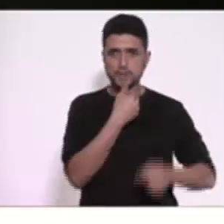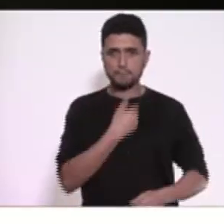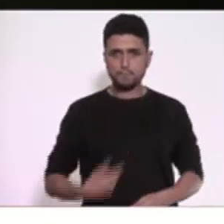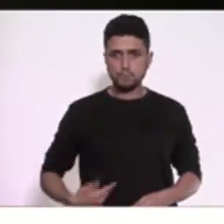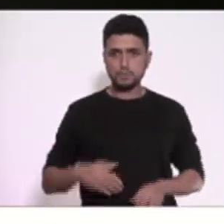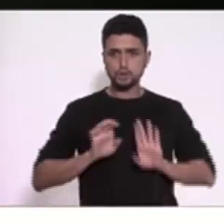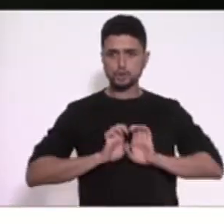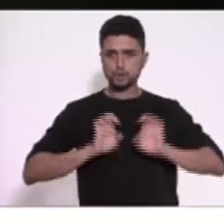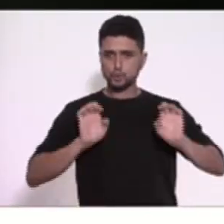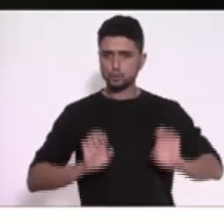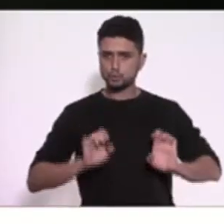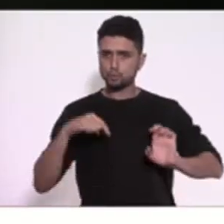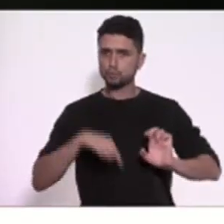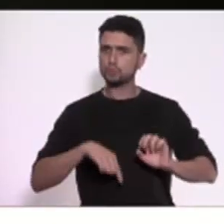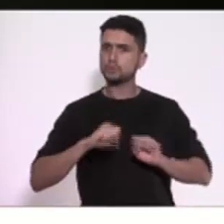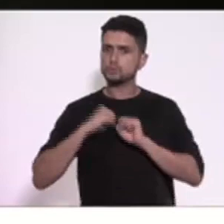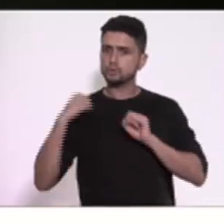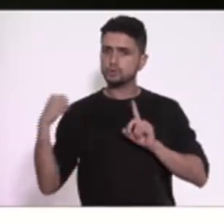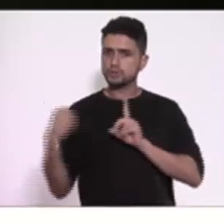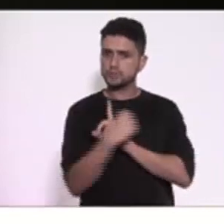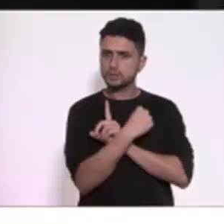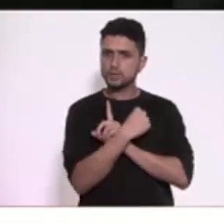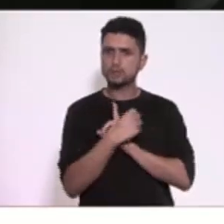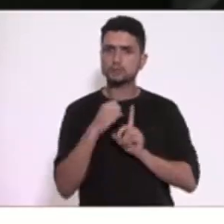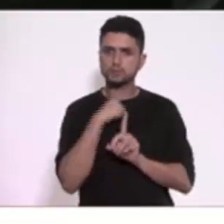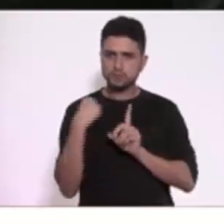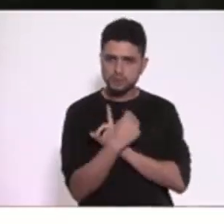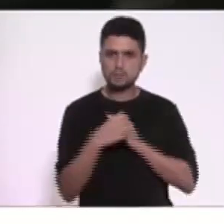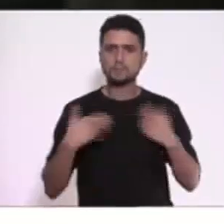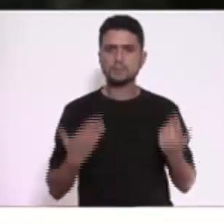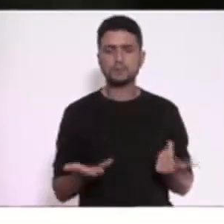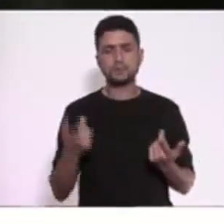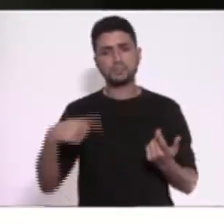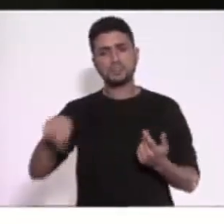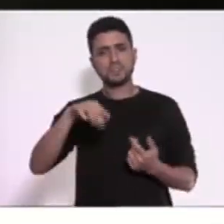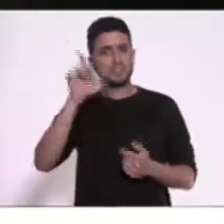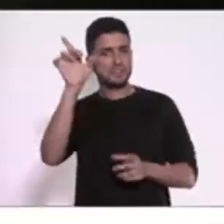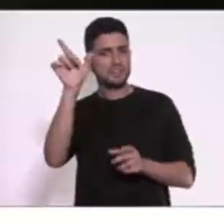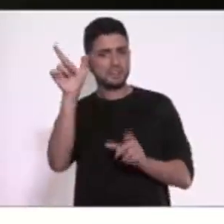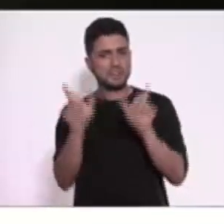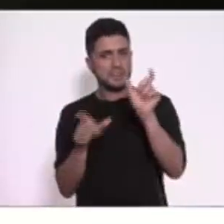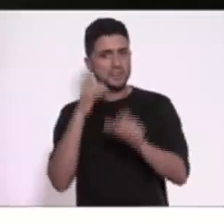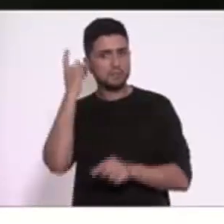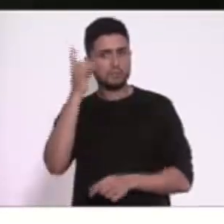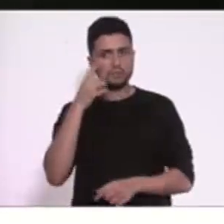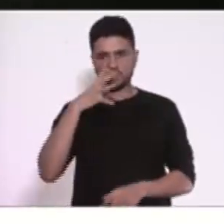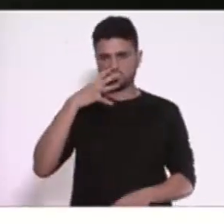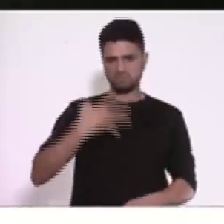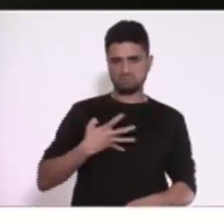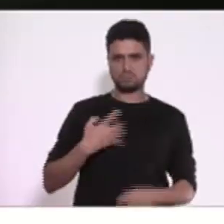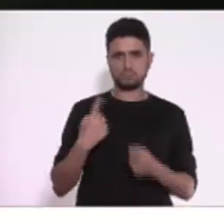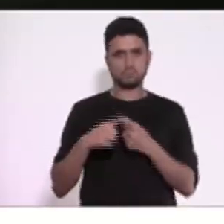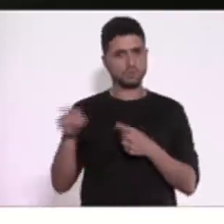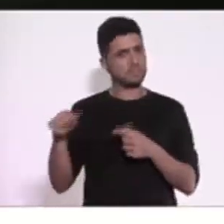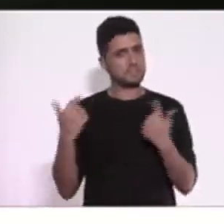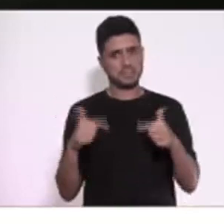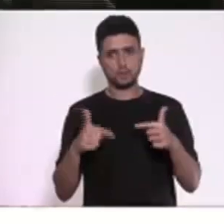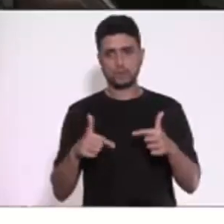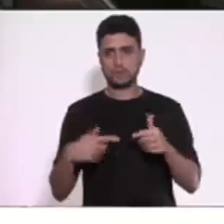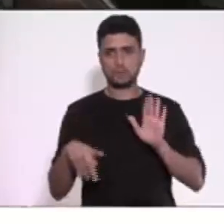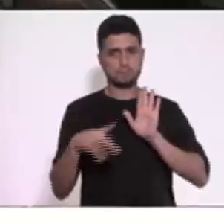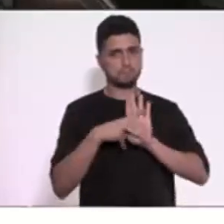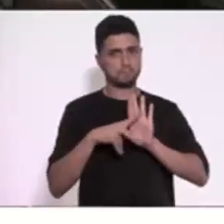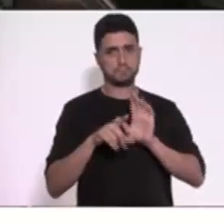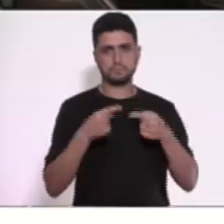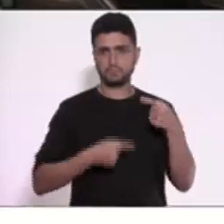que preferem atacar uma deputada negra porque não tem política para apresentar para essa casa. Muito obrigada pela parte.